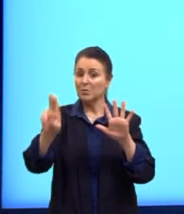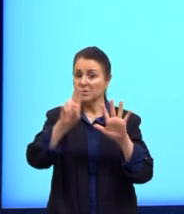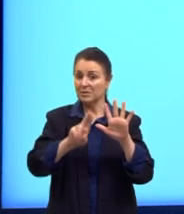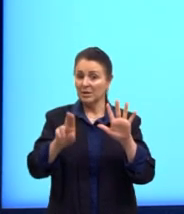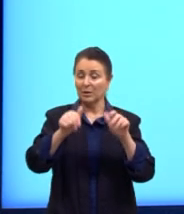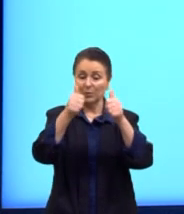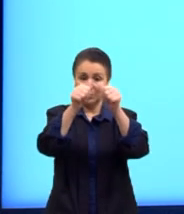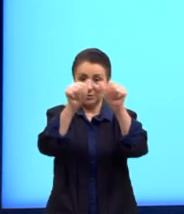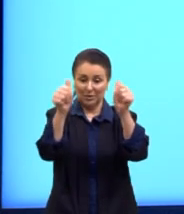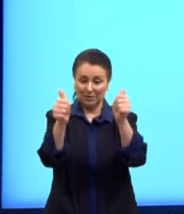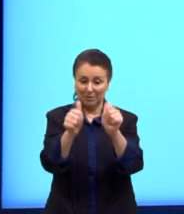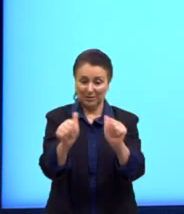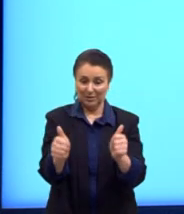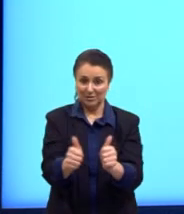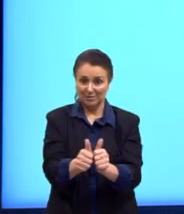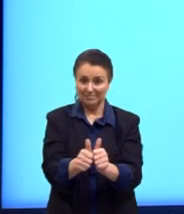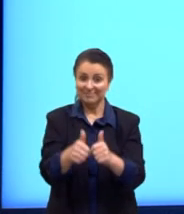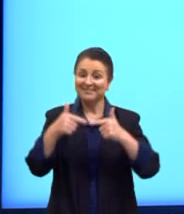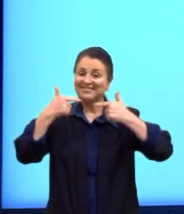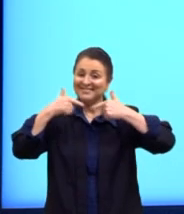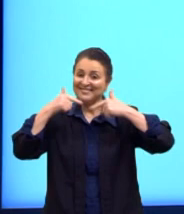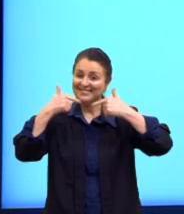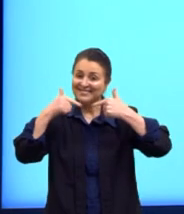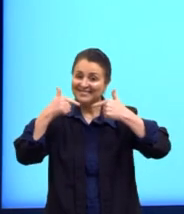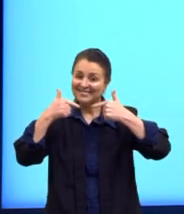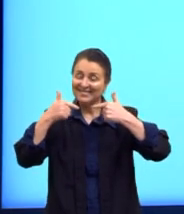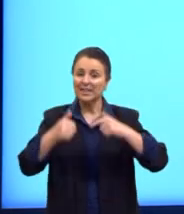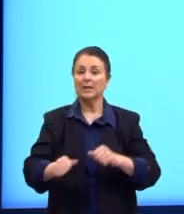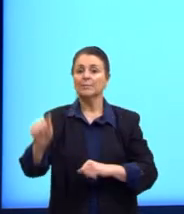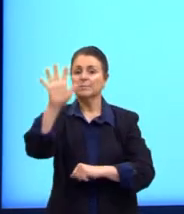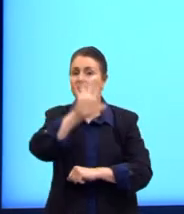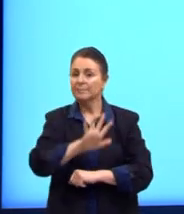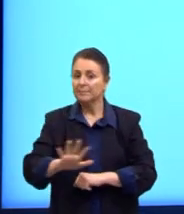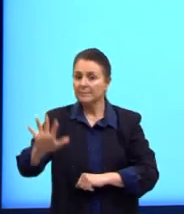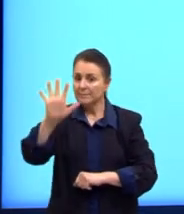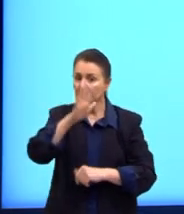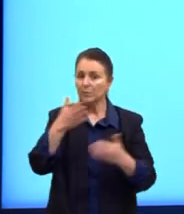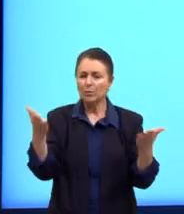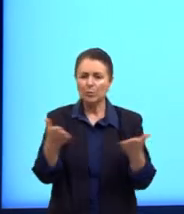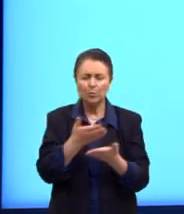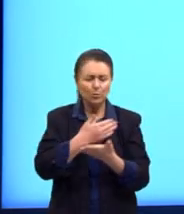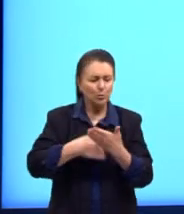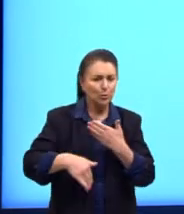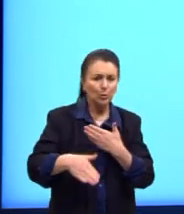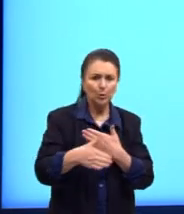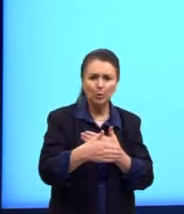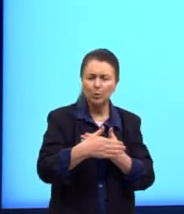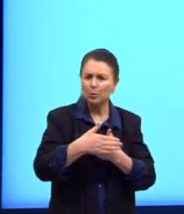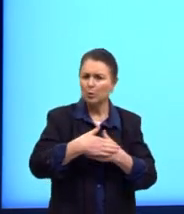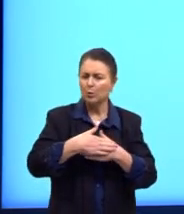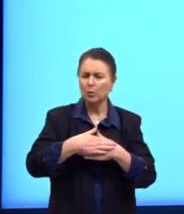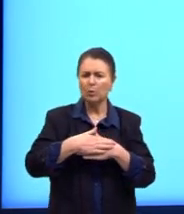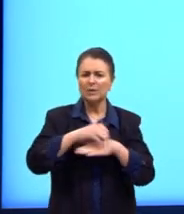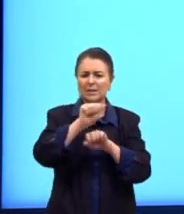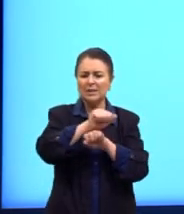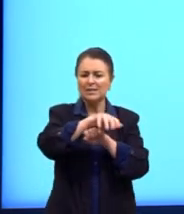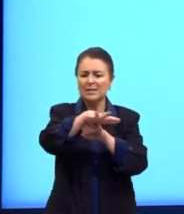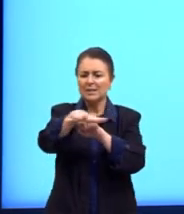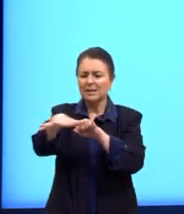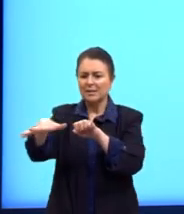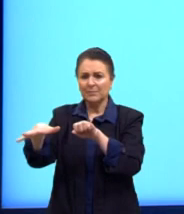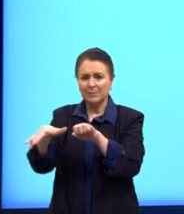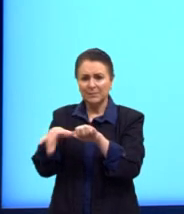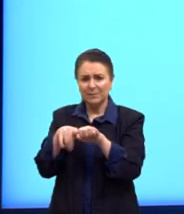imagens e humor ele abrange hoje praticamente todos os veículos de difusão da informação